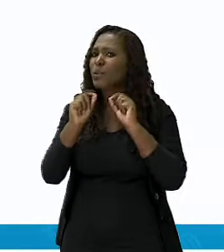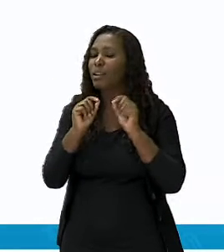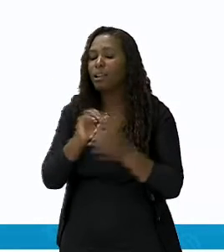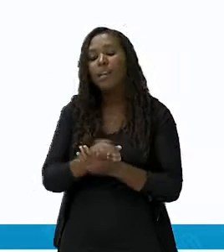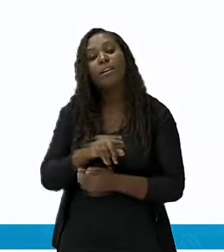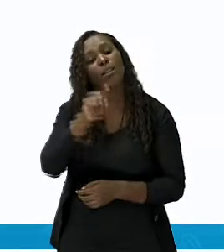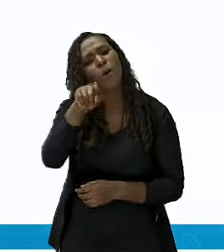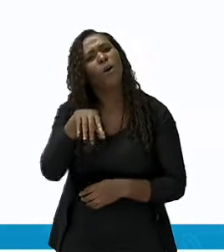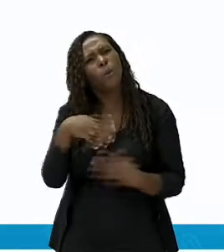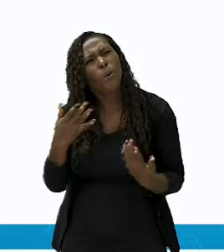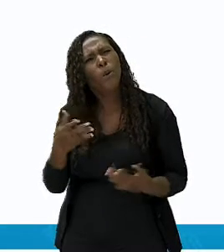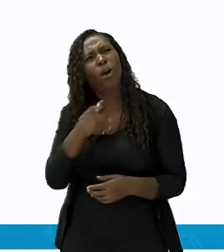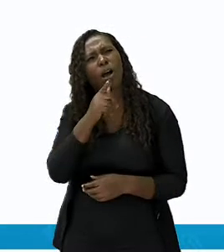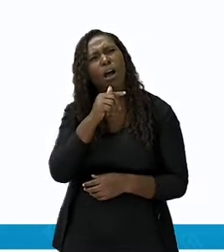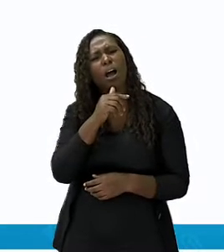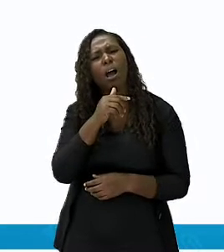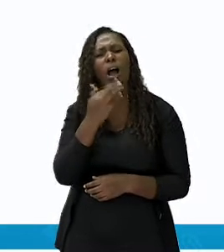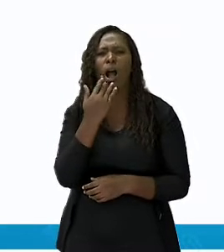mar?